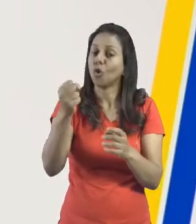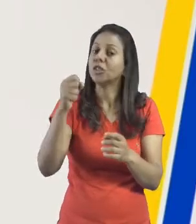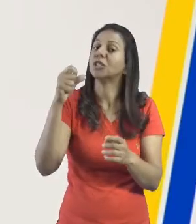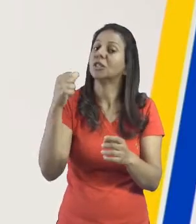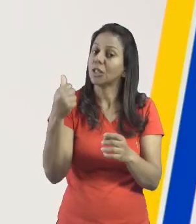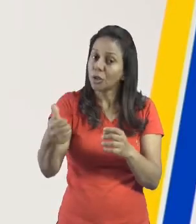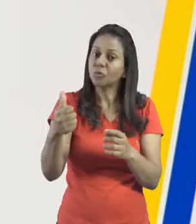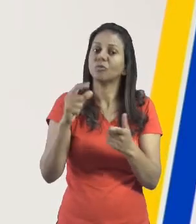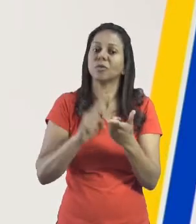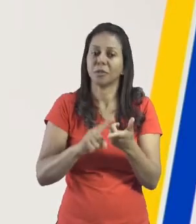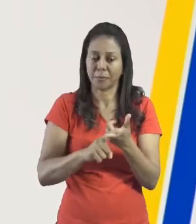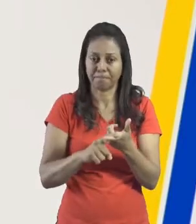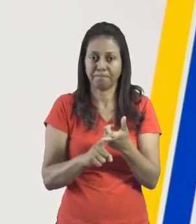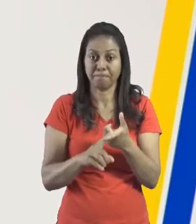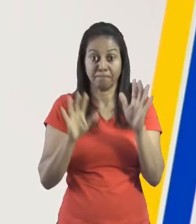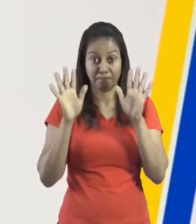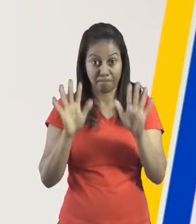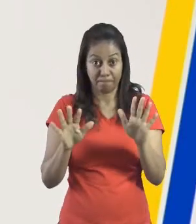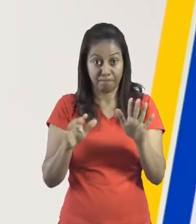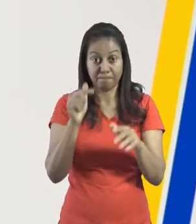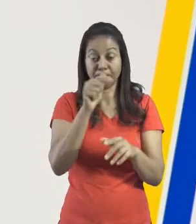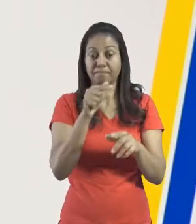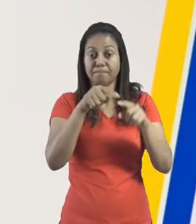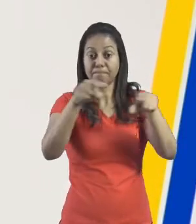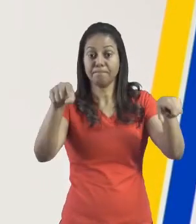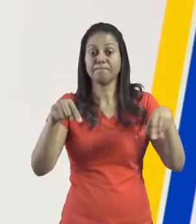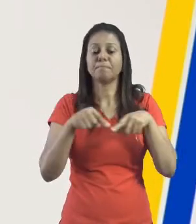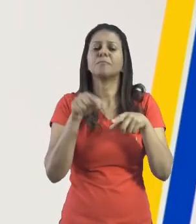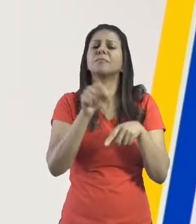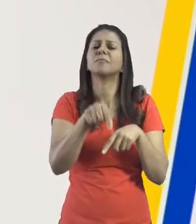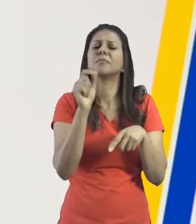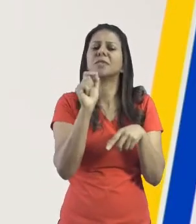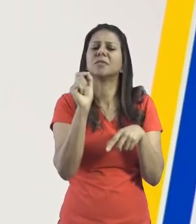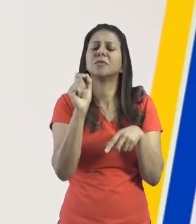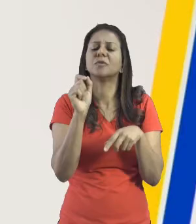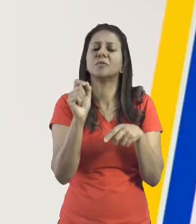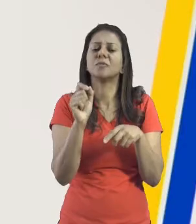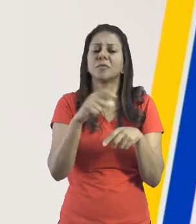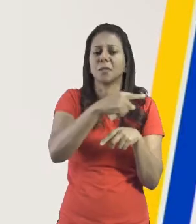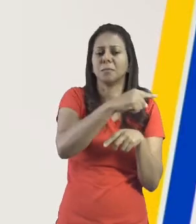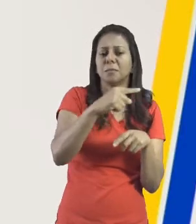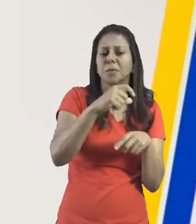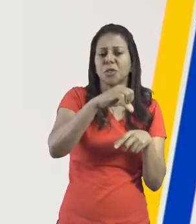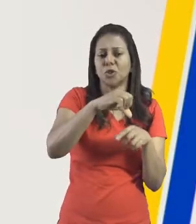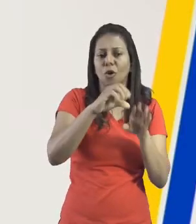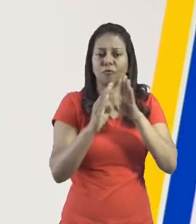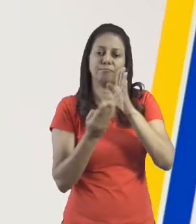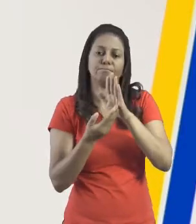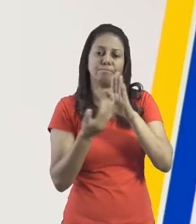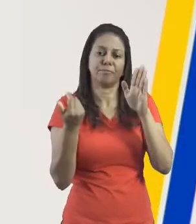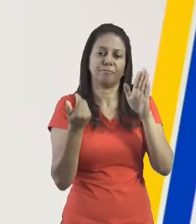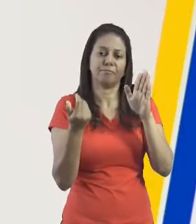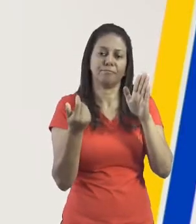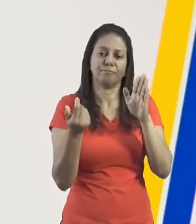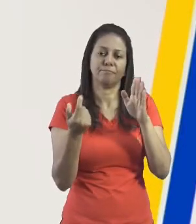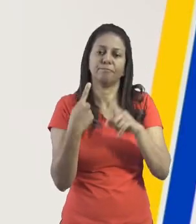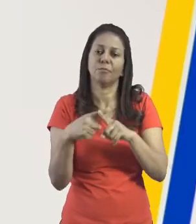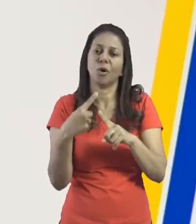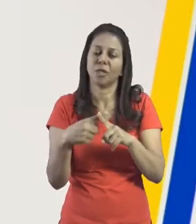que, para o problema em questão, esse menos 9 não vai servir, porque nós estamos trabalhando